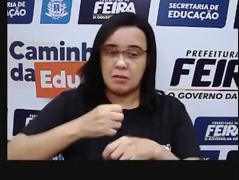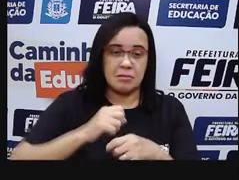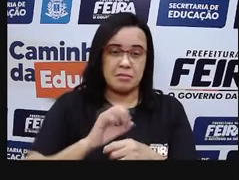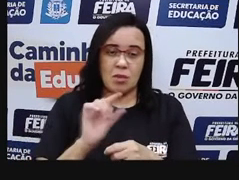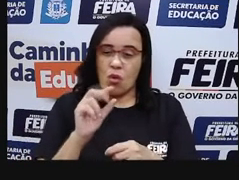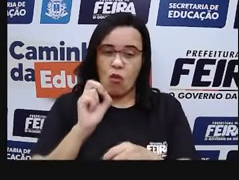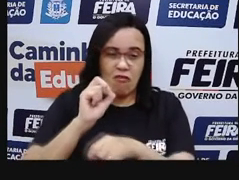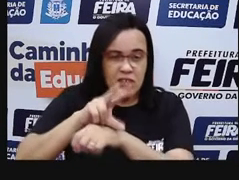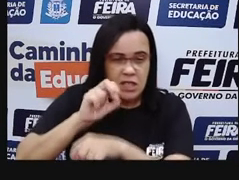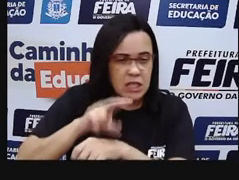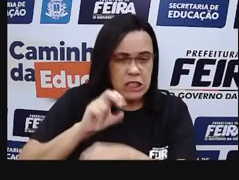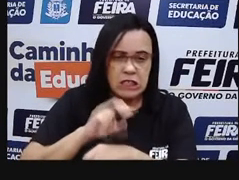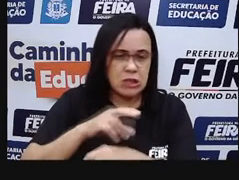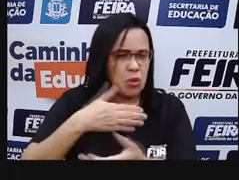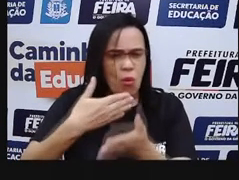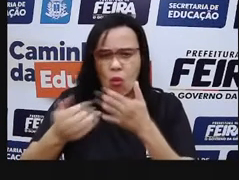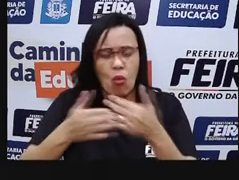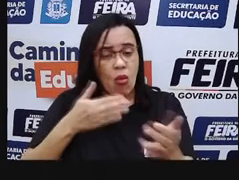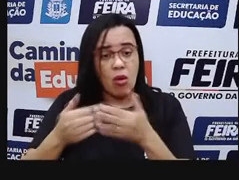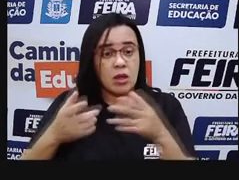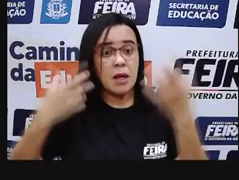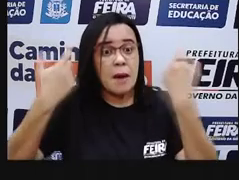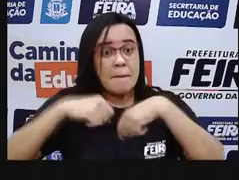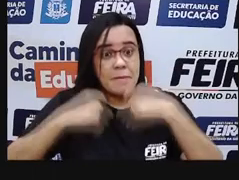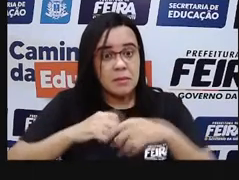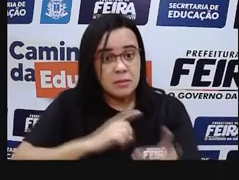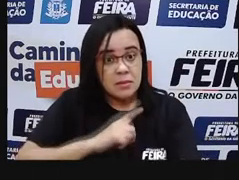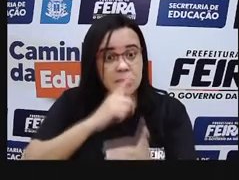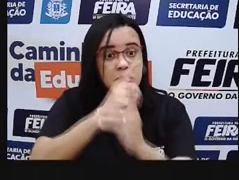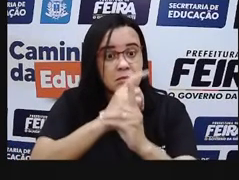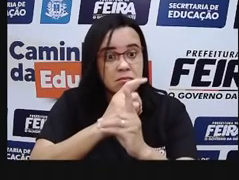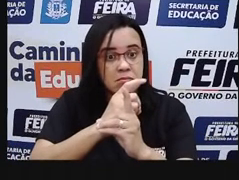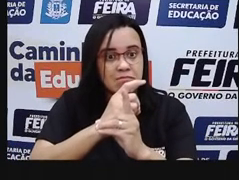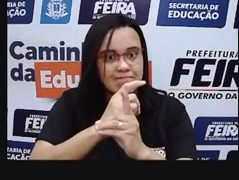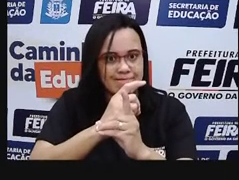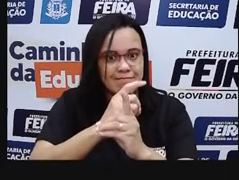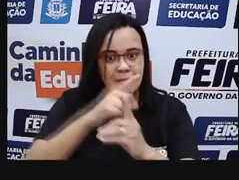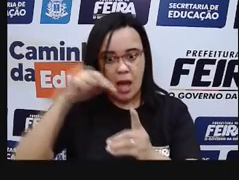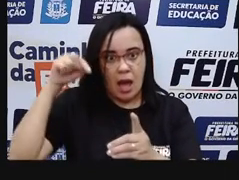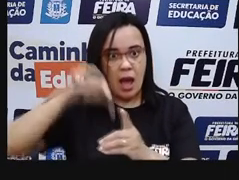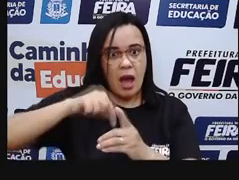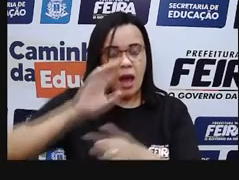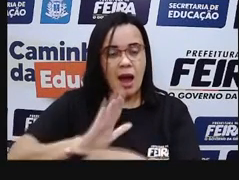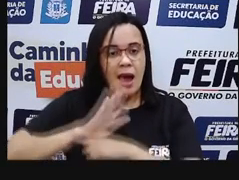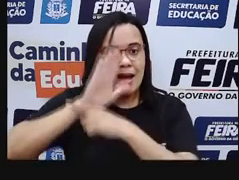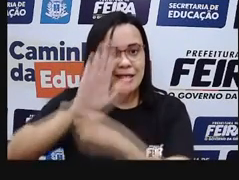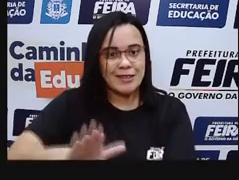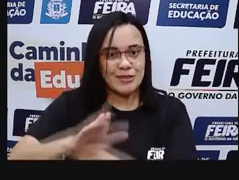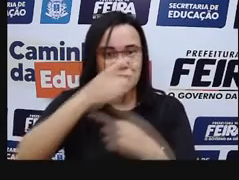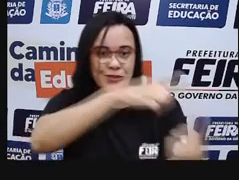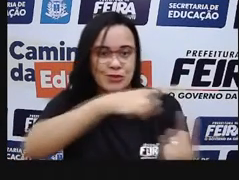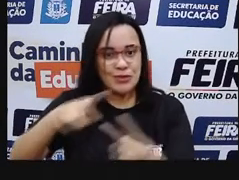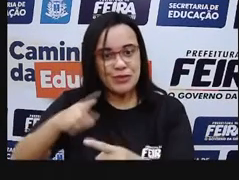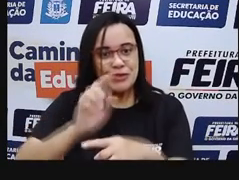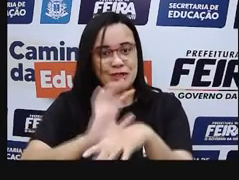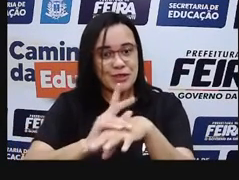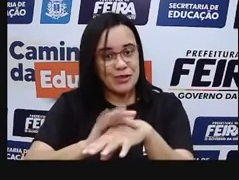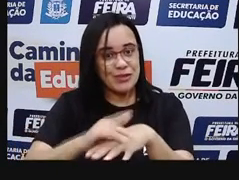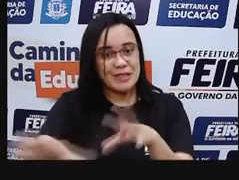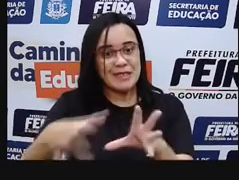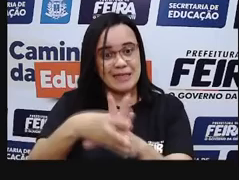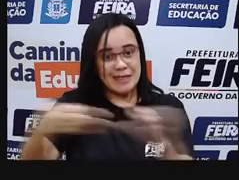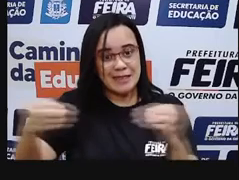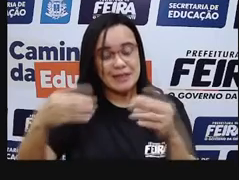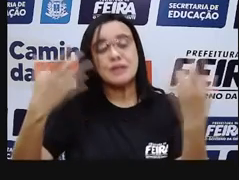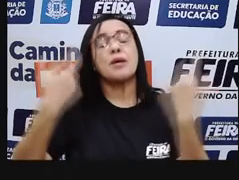né E aí pro a gente vai identificado essas duas esses duas grandes objetos né o